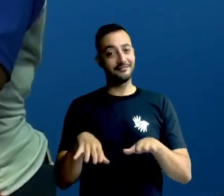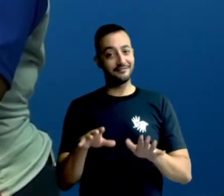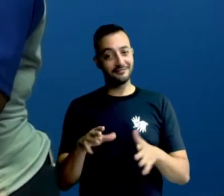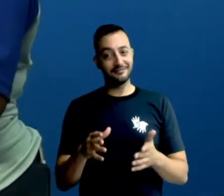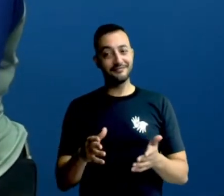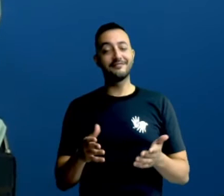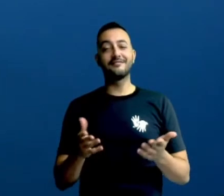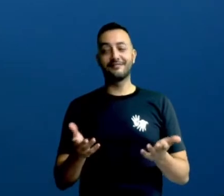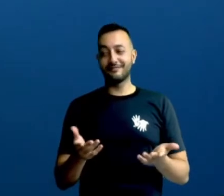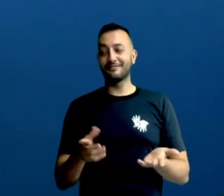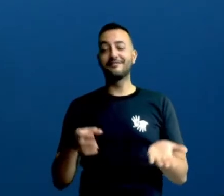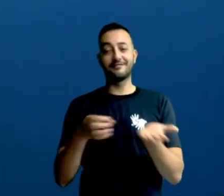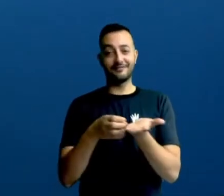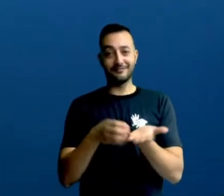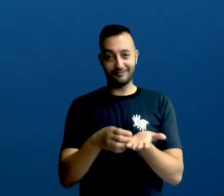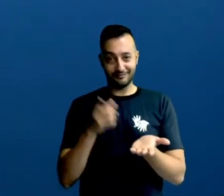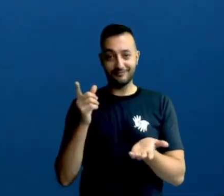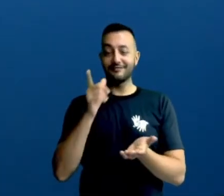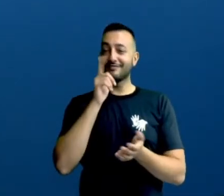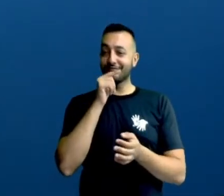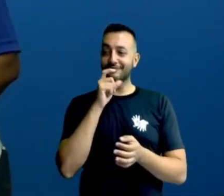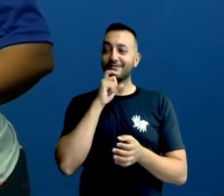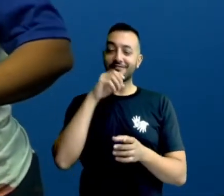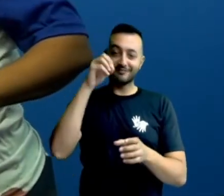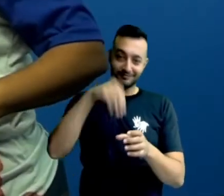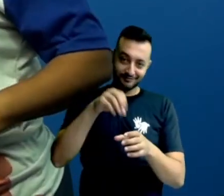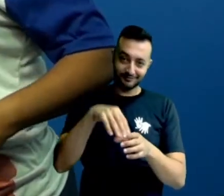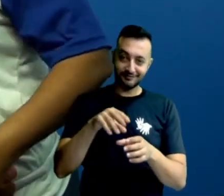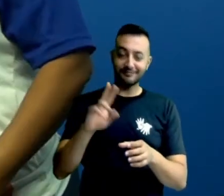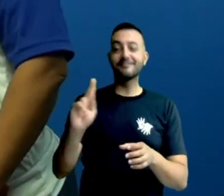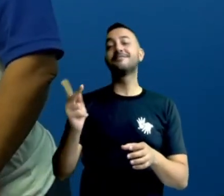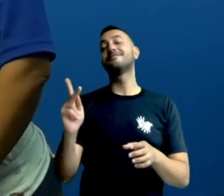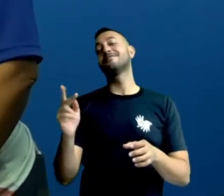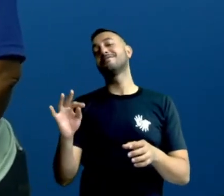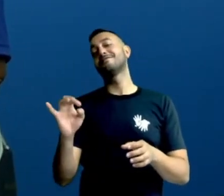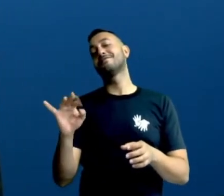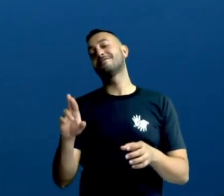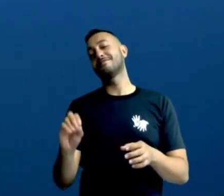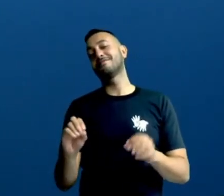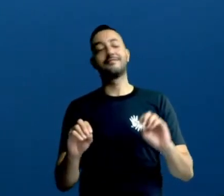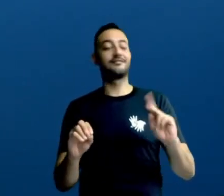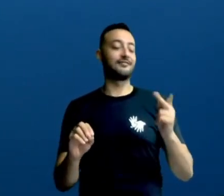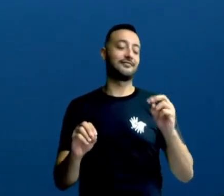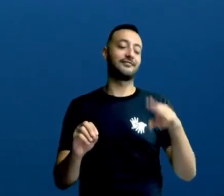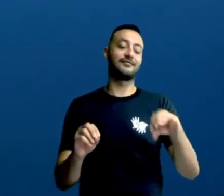Sim, mas aí, esse copo aí de água com gelo, você acha que é heterogênea ou homogênea?